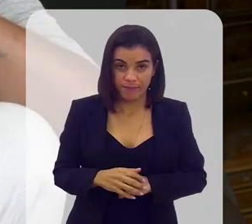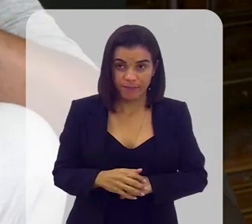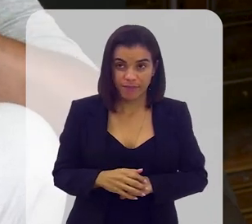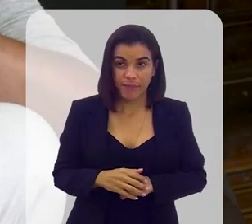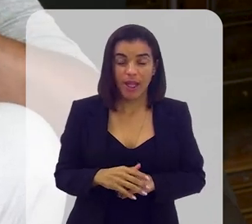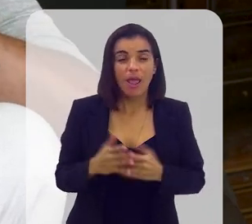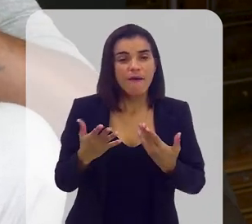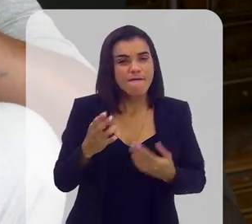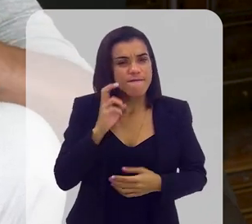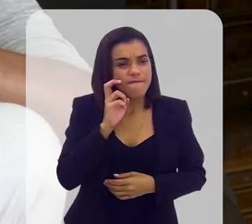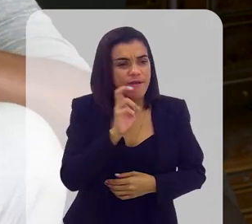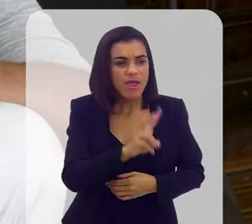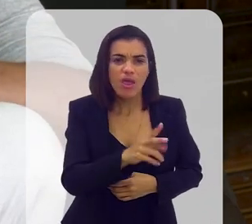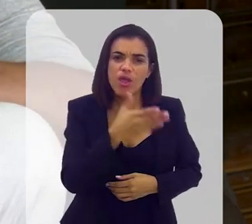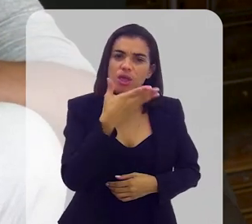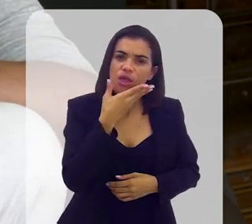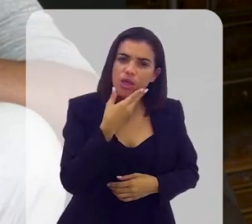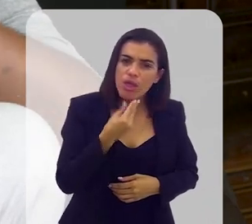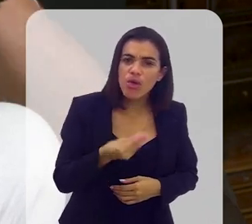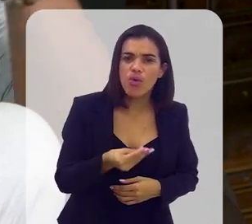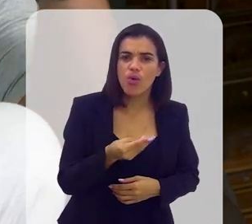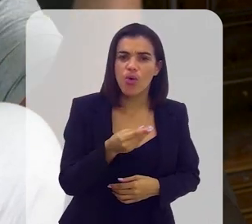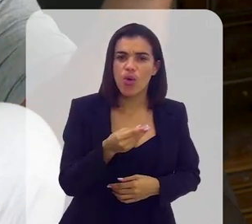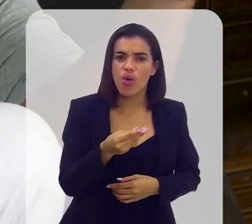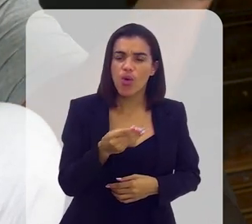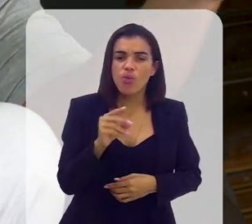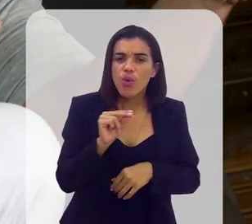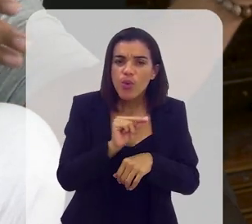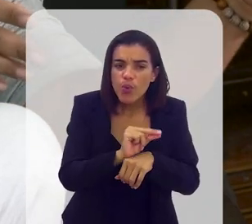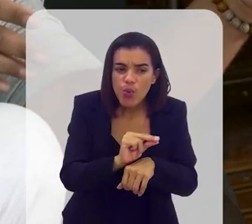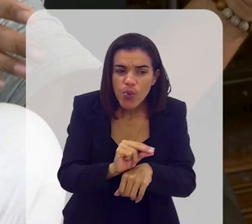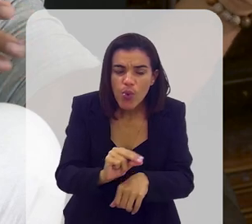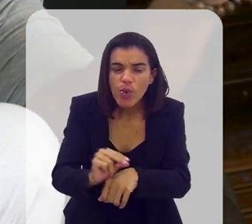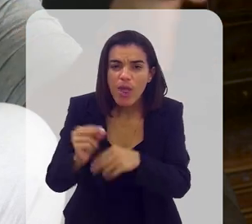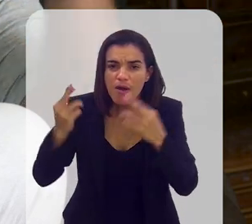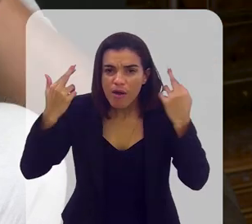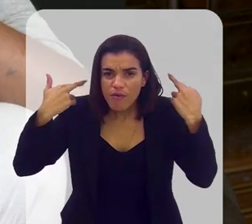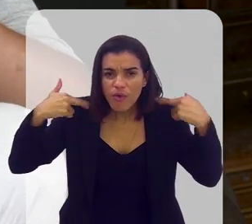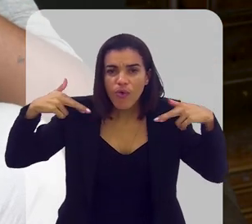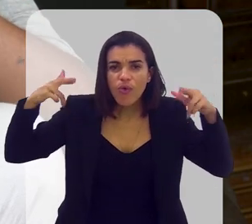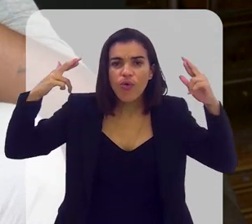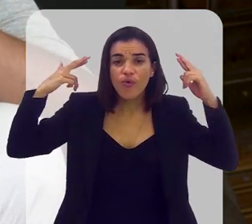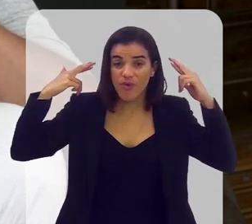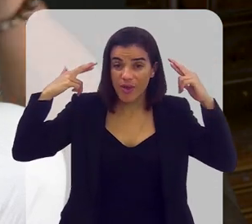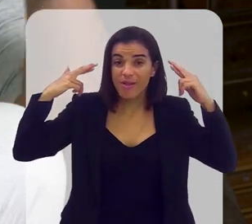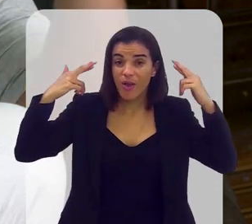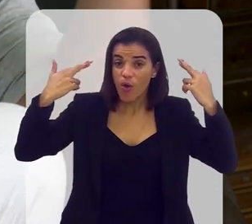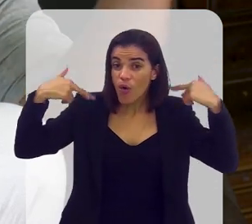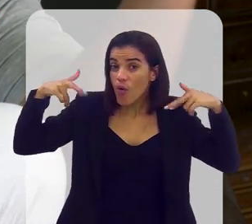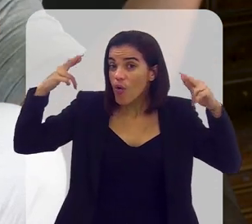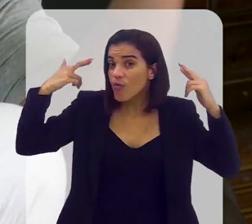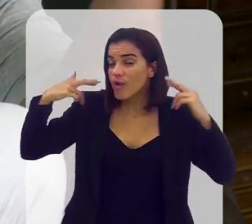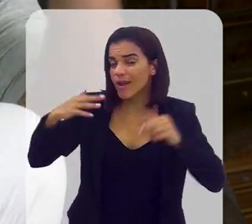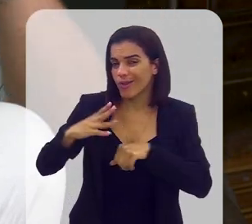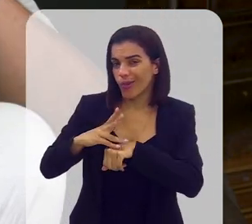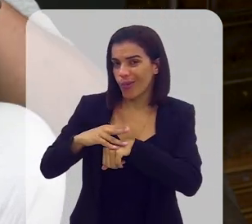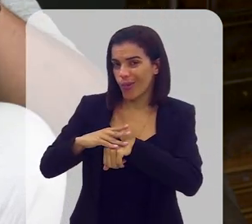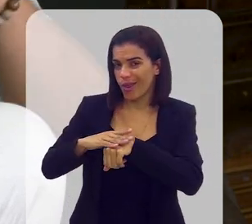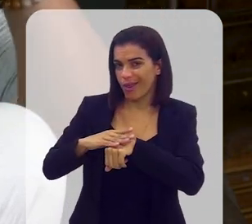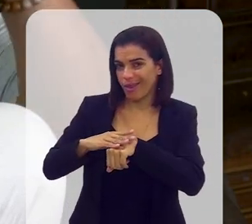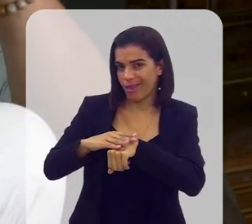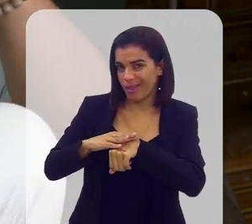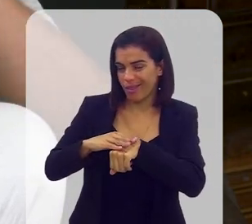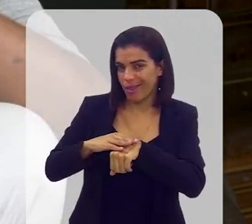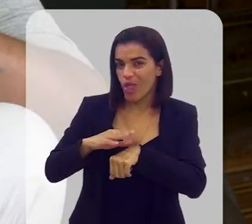ver que aquele cara, que era apenas um cuidador de ovelhas e de ovelhas doentes, não era